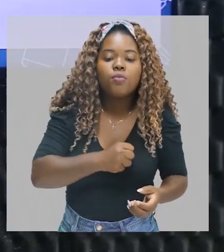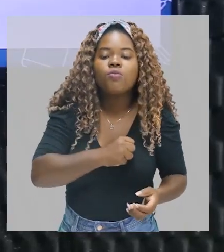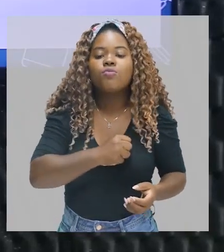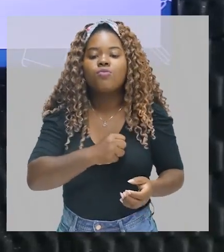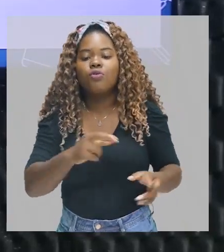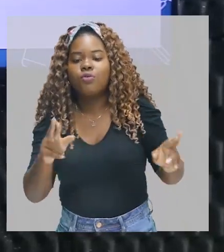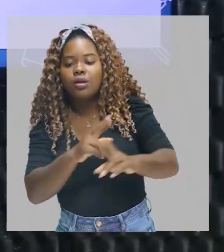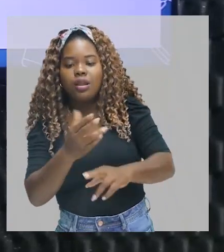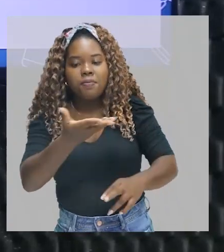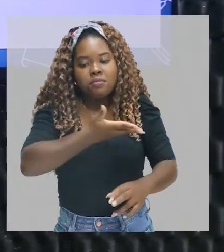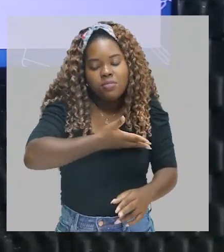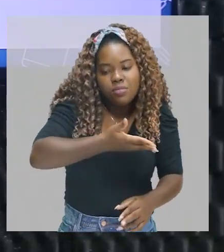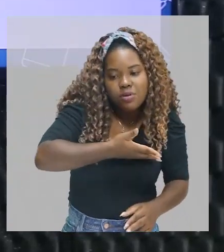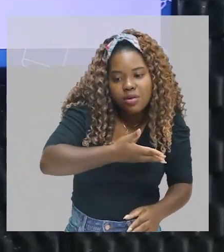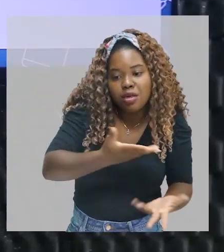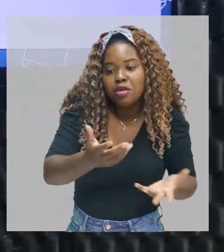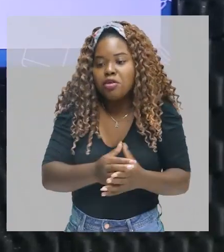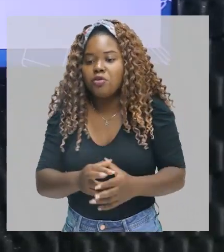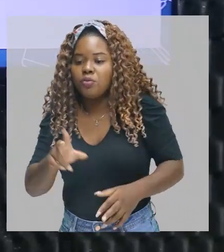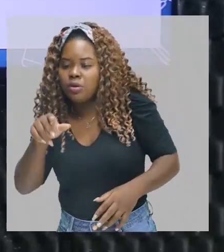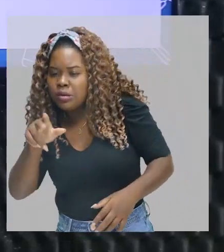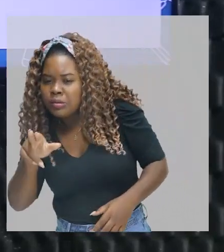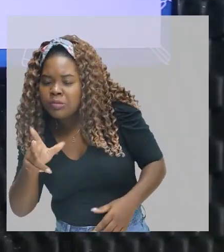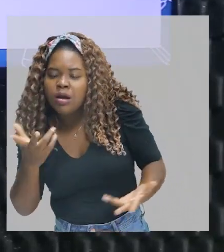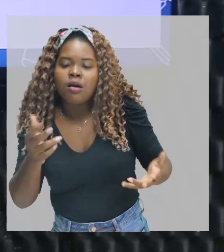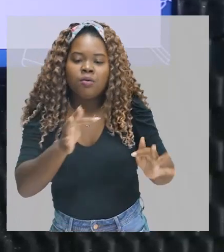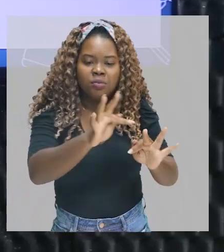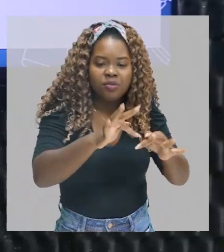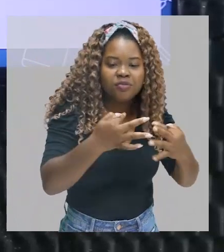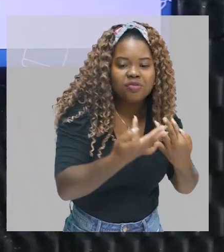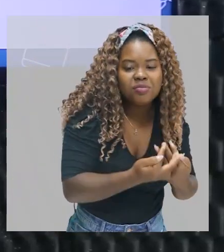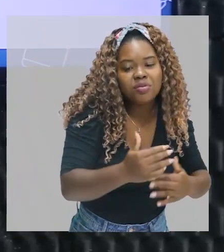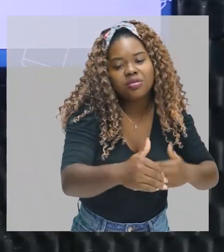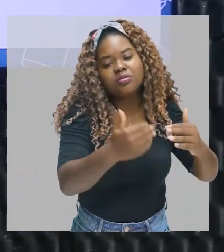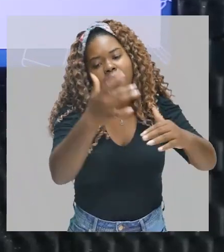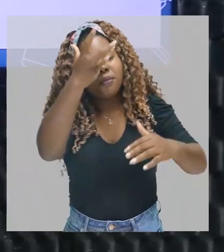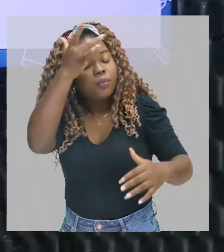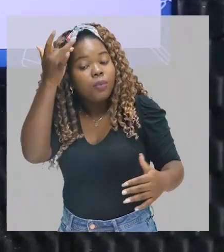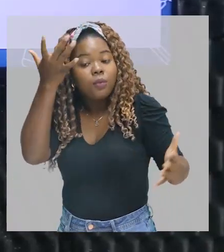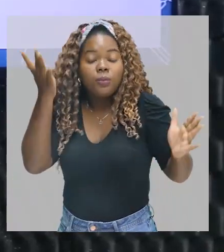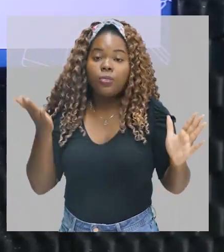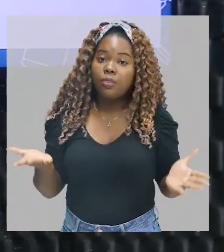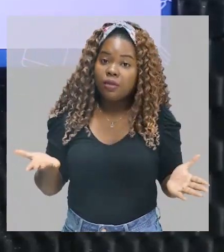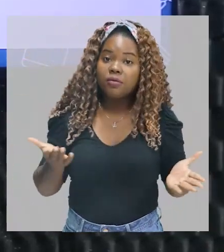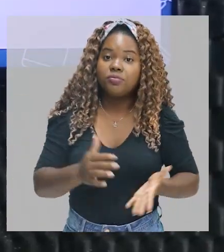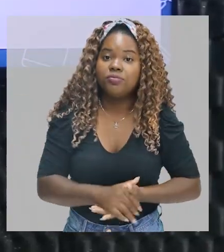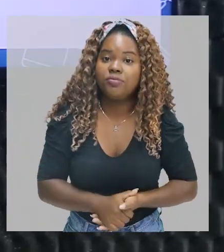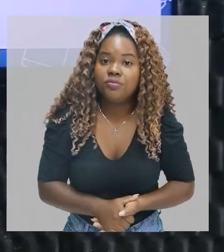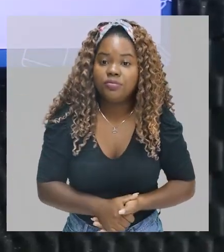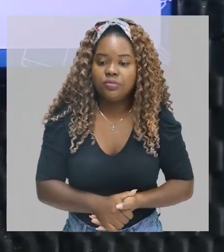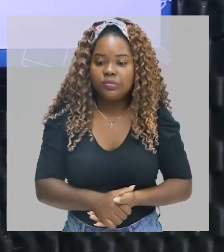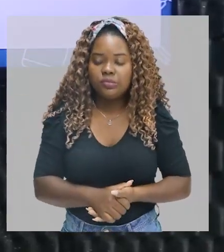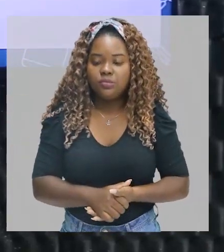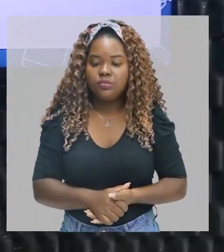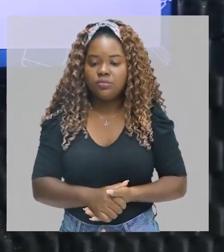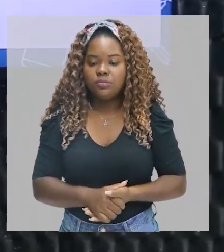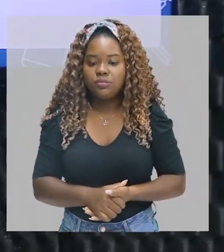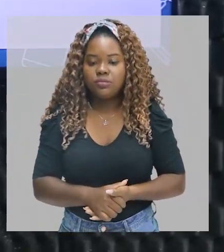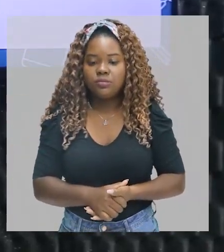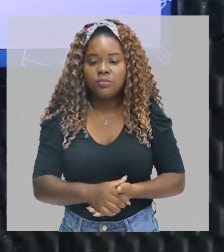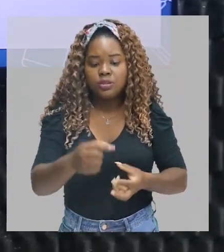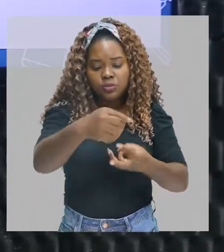seus irmãos, pelos seus tios, pelos seus parentes. Aquele amor que a gente desenvolve por pessoas do nosso meio, tá? Então,